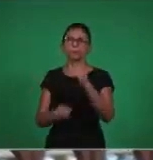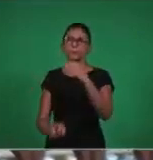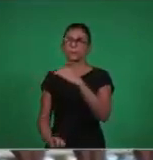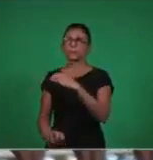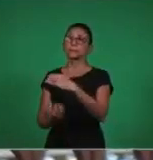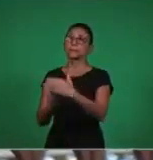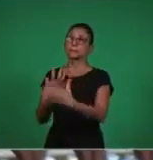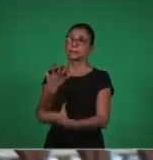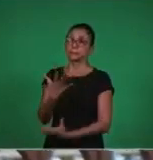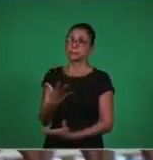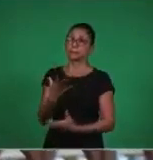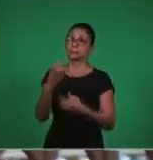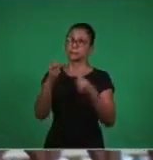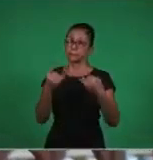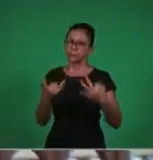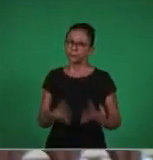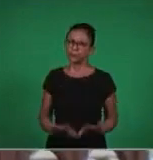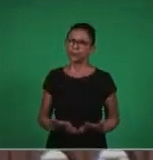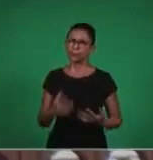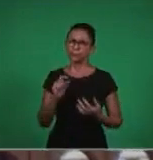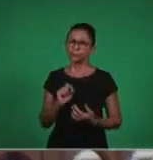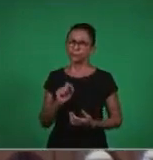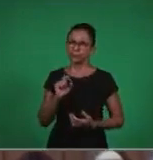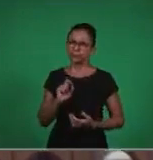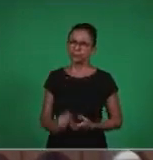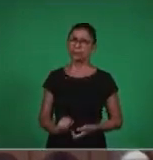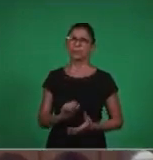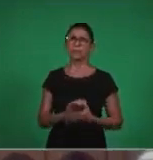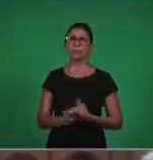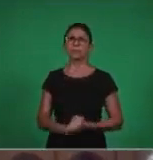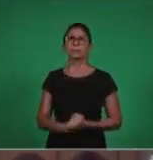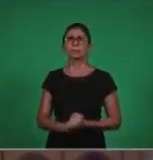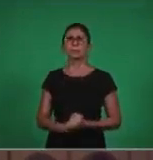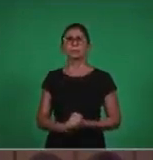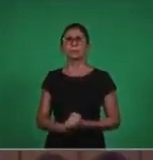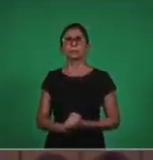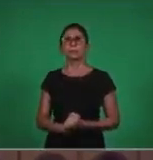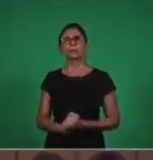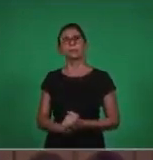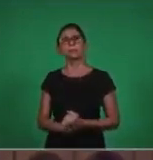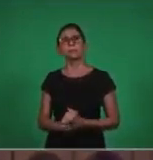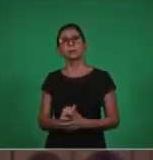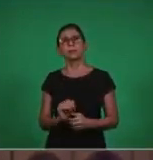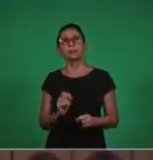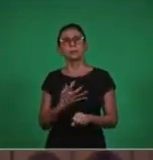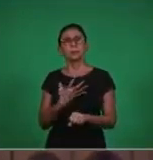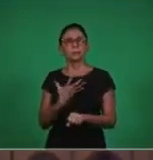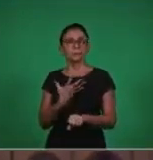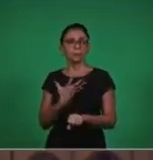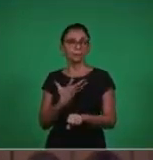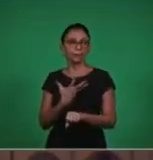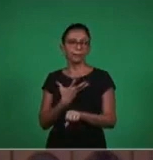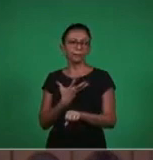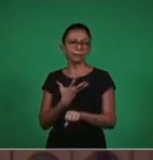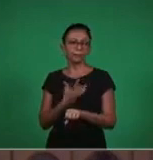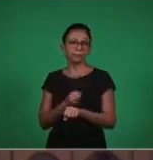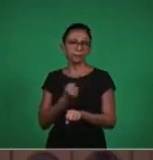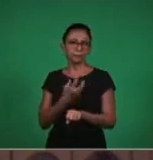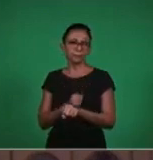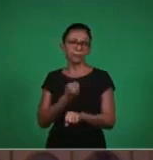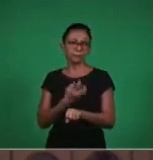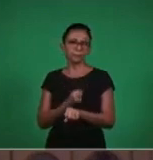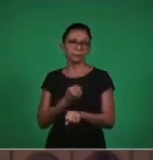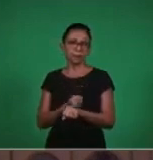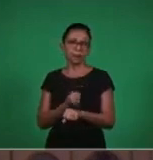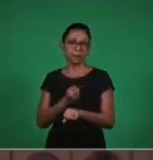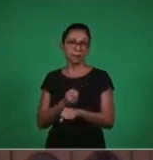dizendo o seguinte: mas para dizer que matéria é o elemento fundamental da criação, eu tenho que dizer que pedra virou